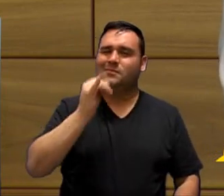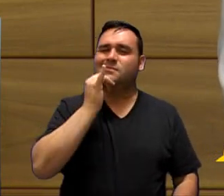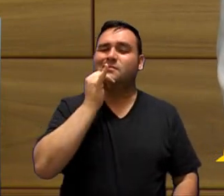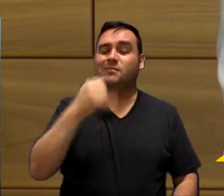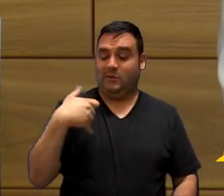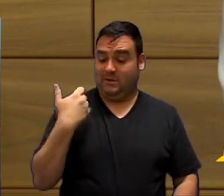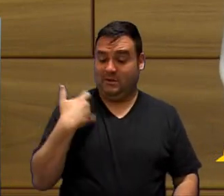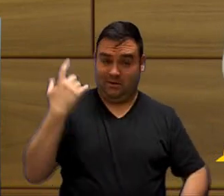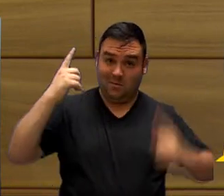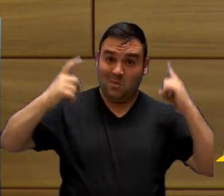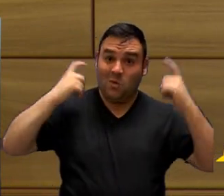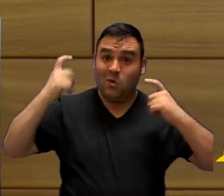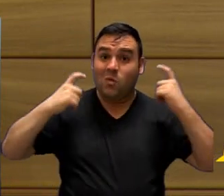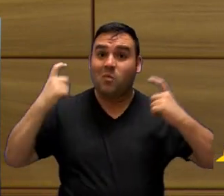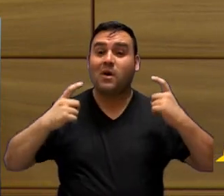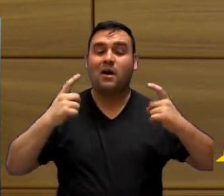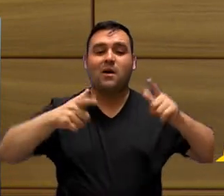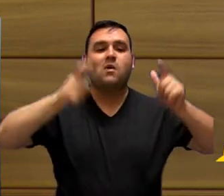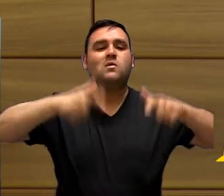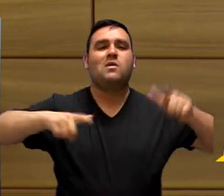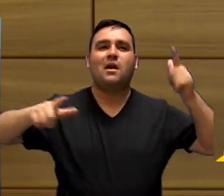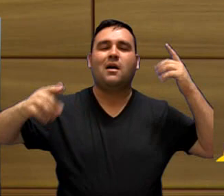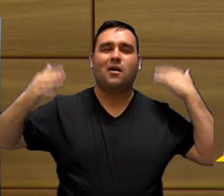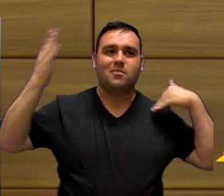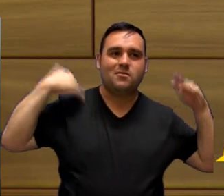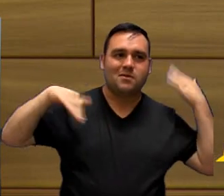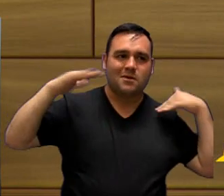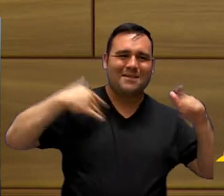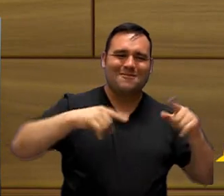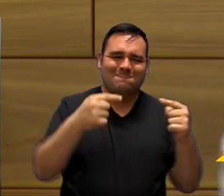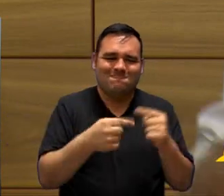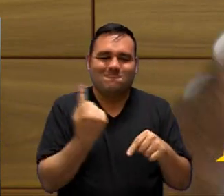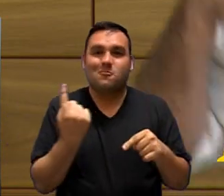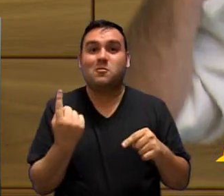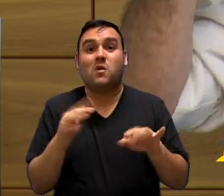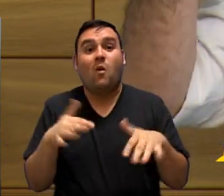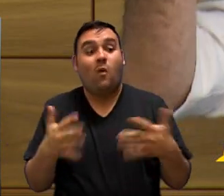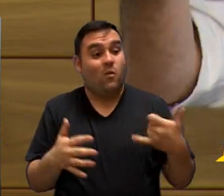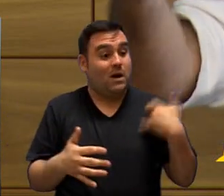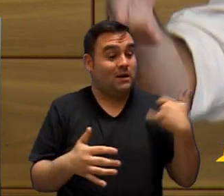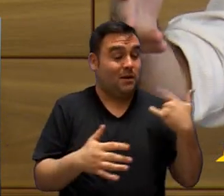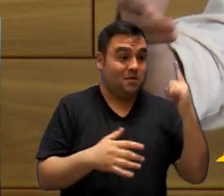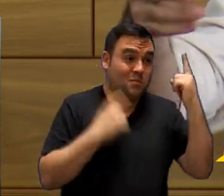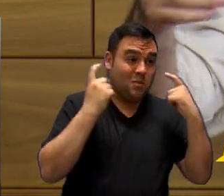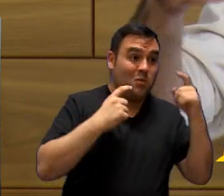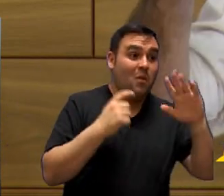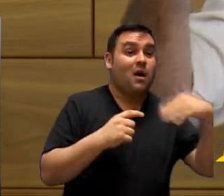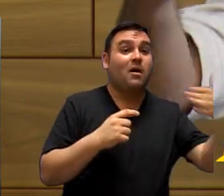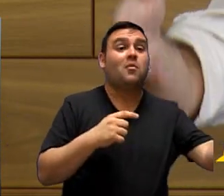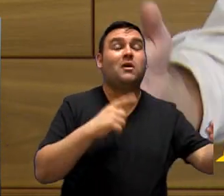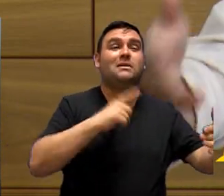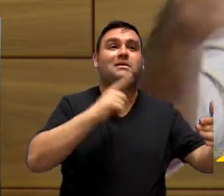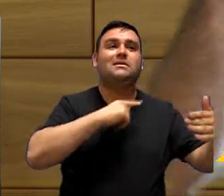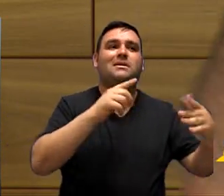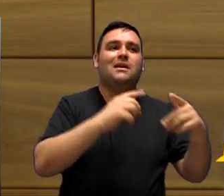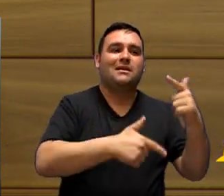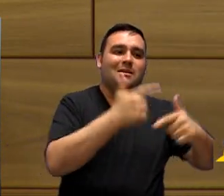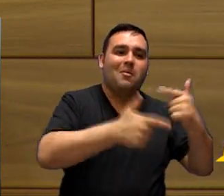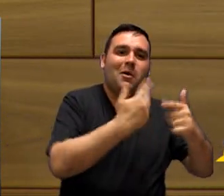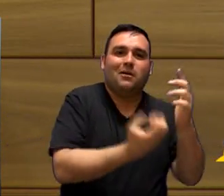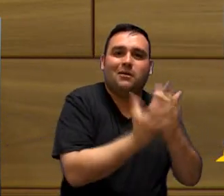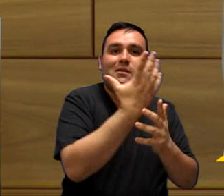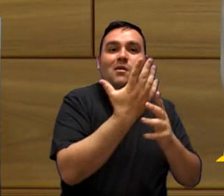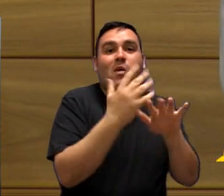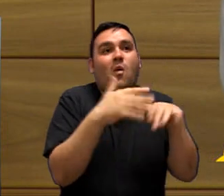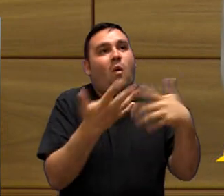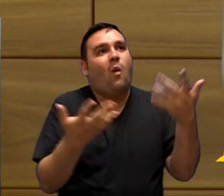de se preocupar porque o espaço de lazer do bairro está inadequado, na idade de se preocupar depois com a geração de emprego, na